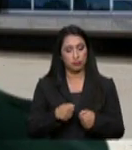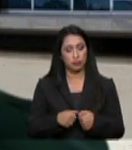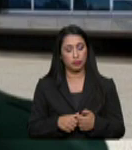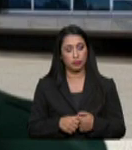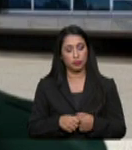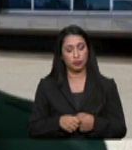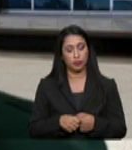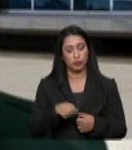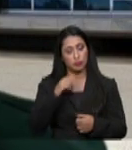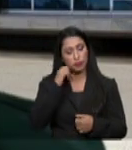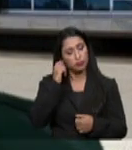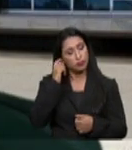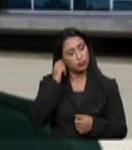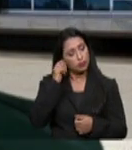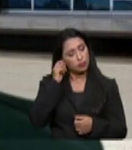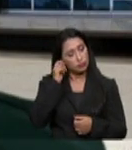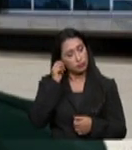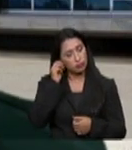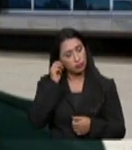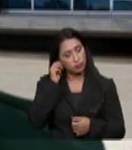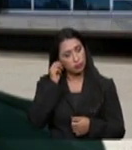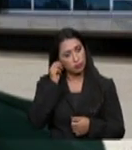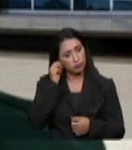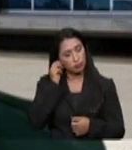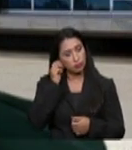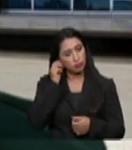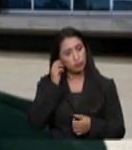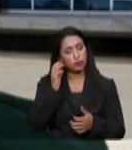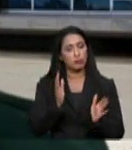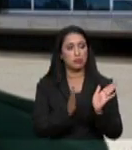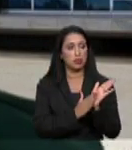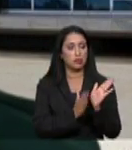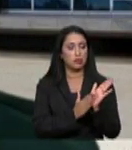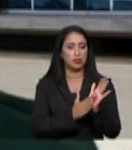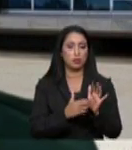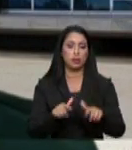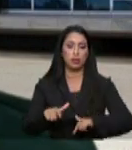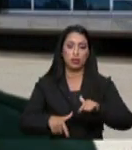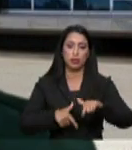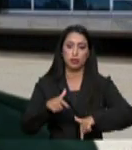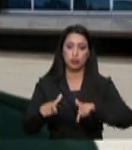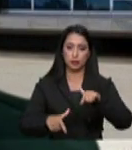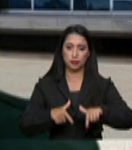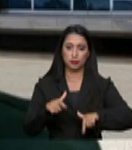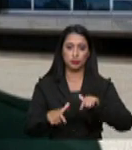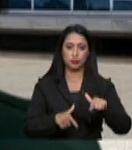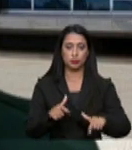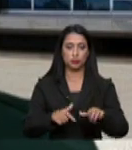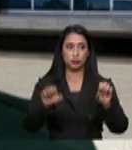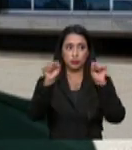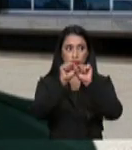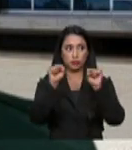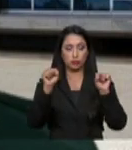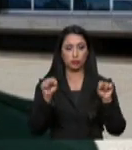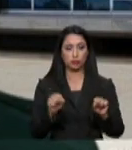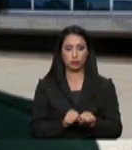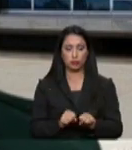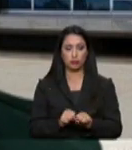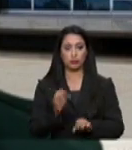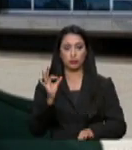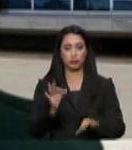isso a otan enaltecendo aqui a colação e do sistema de